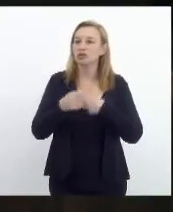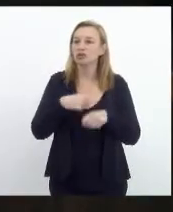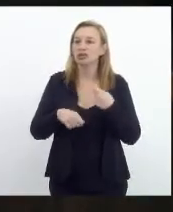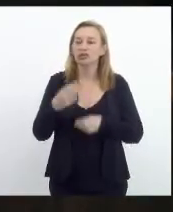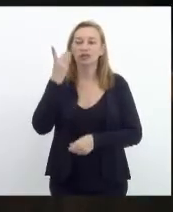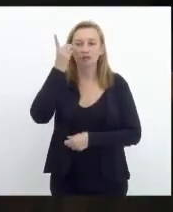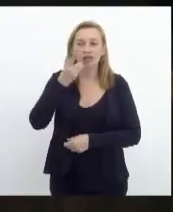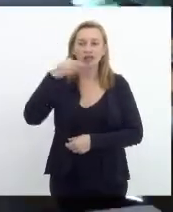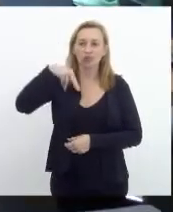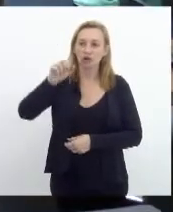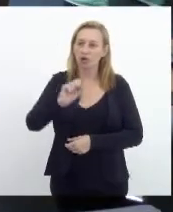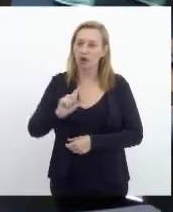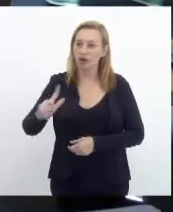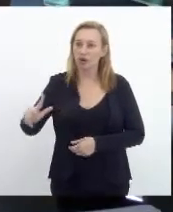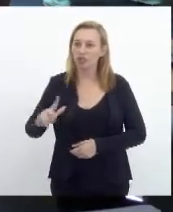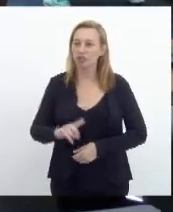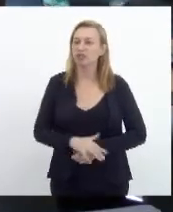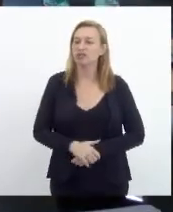de Carvalho.